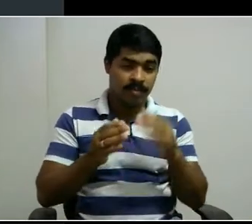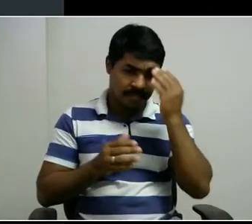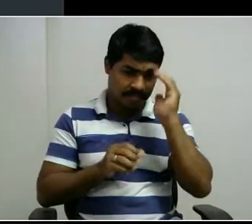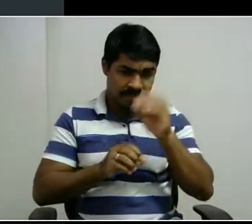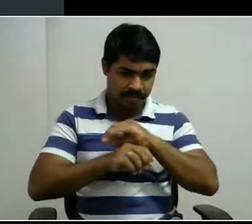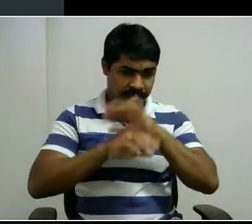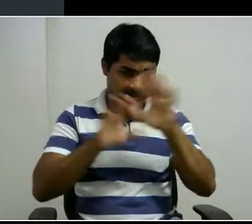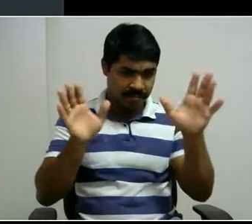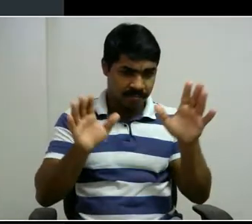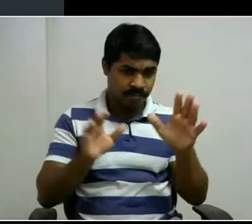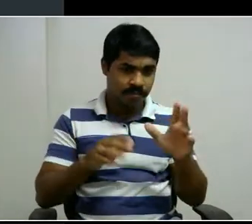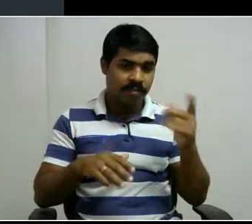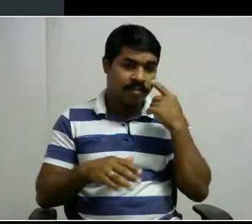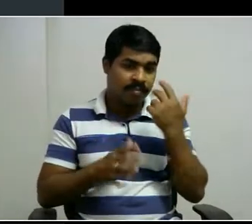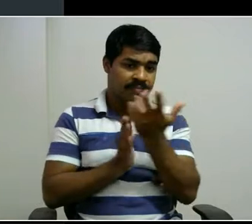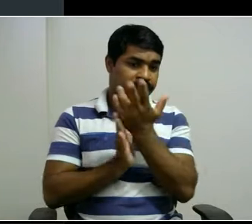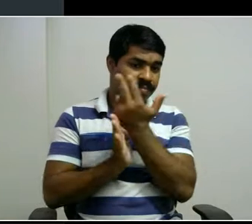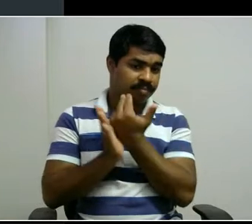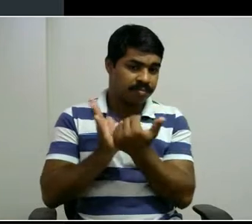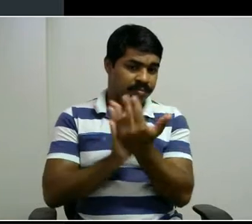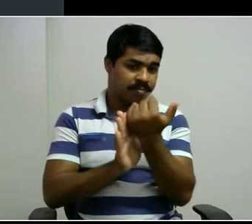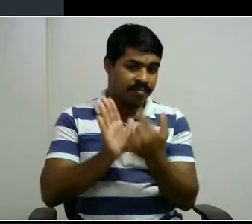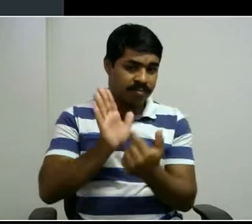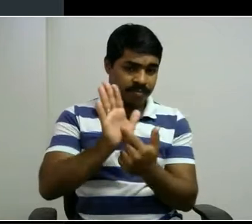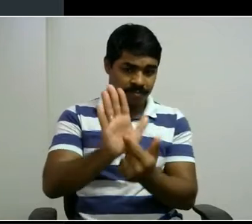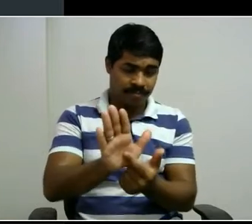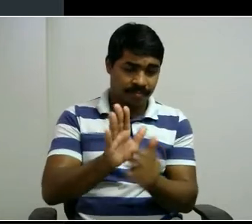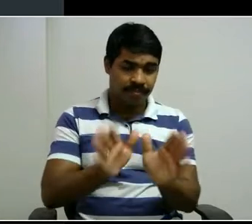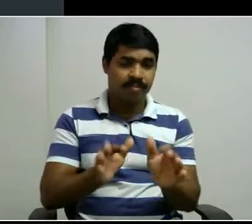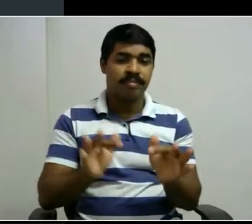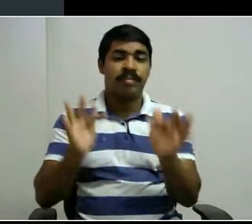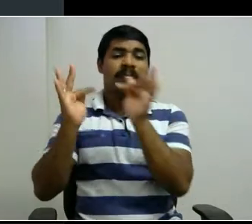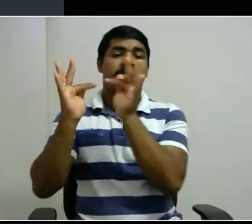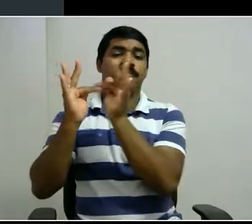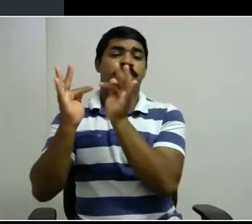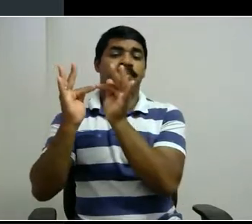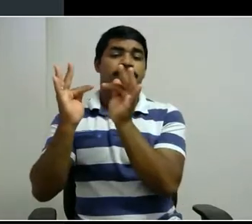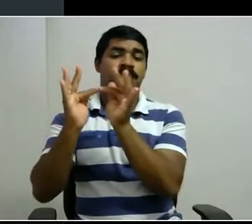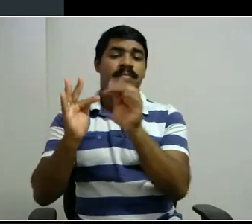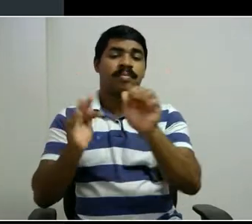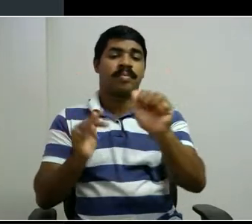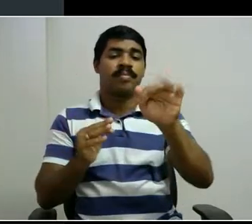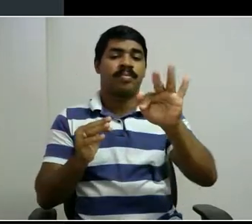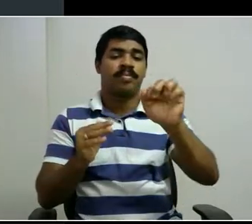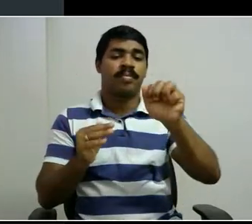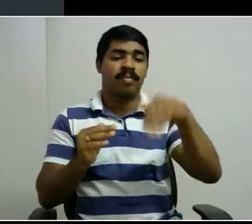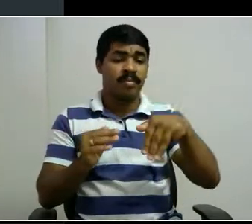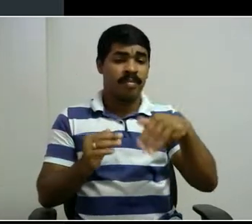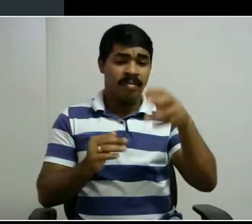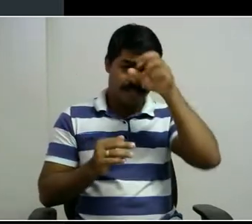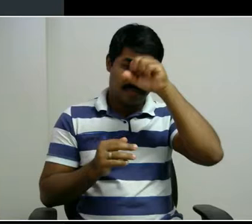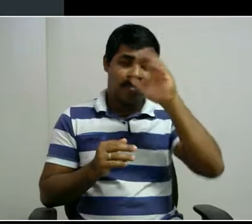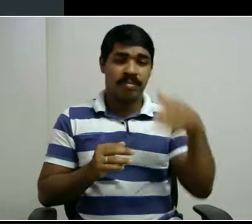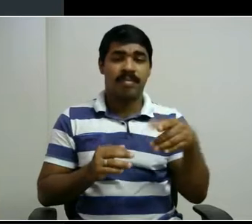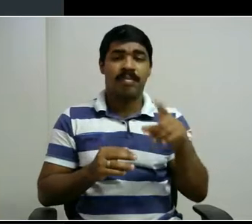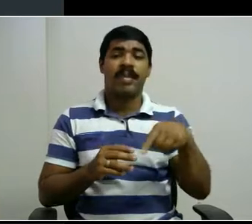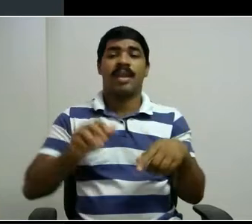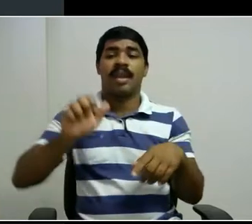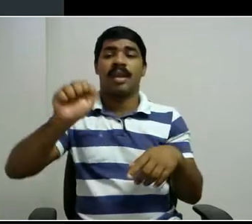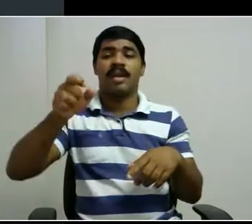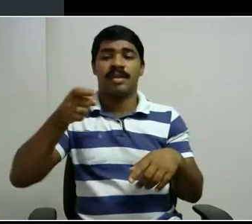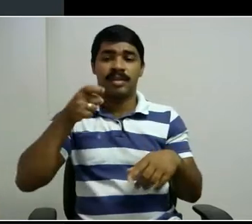através do desenho. Né? Bom, a gente sabe que a função afim ela é ax mais b. Né? Esse a é diferente de zero. E a função, a gente sabe também na aula